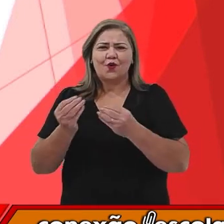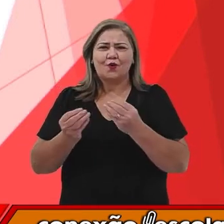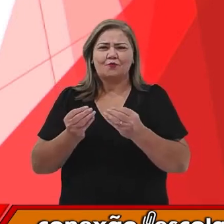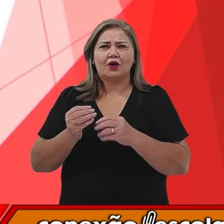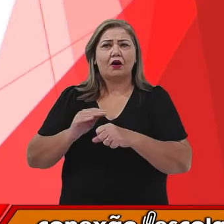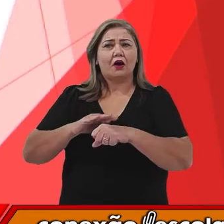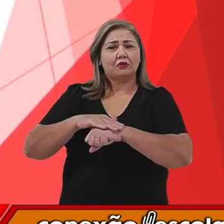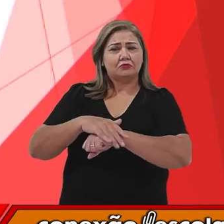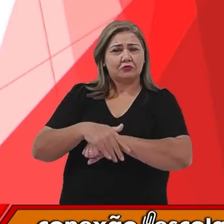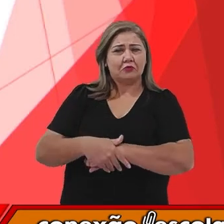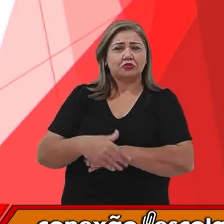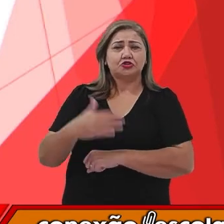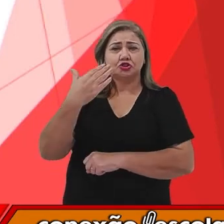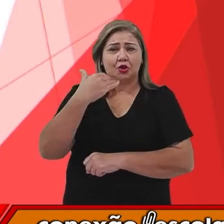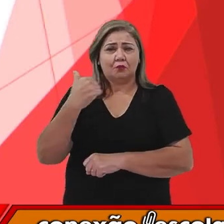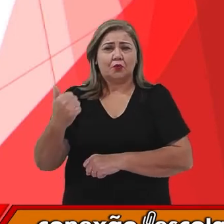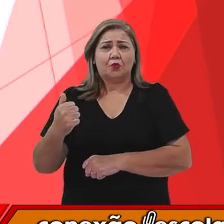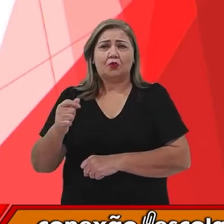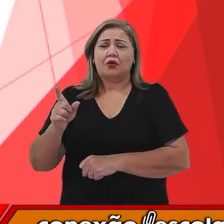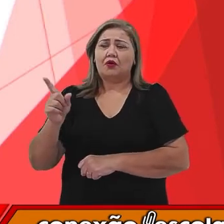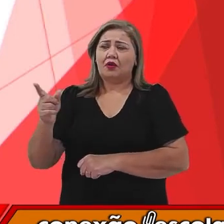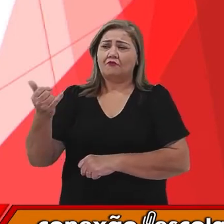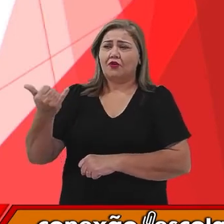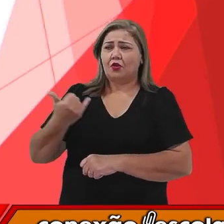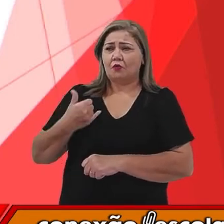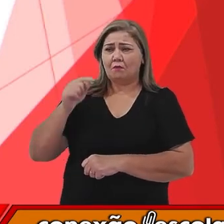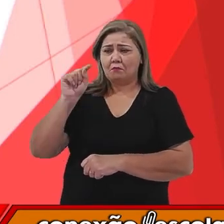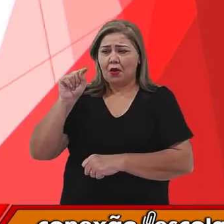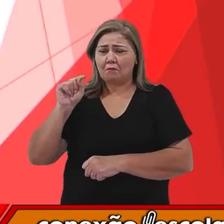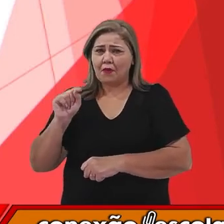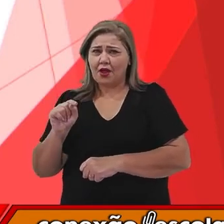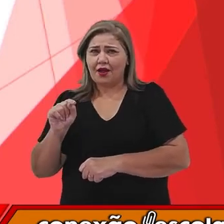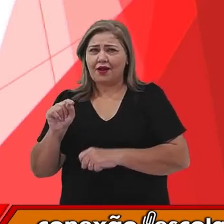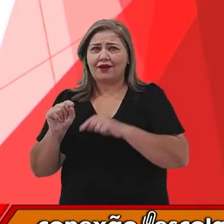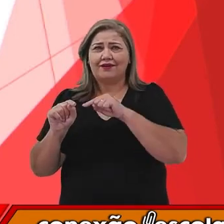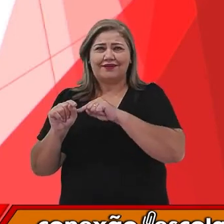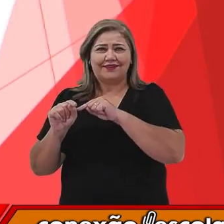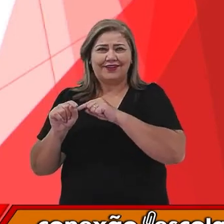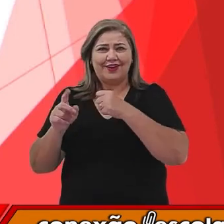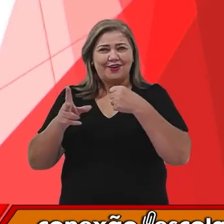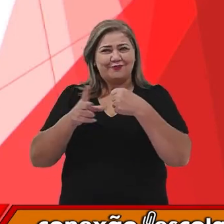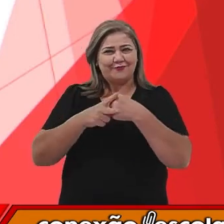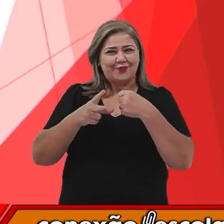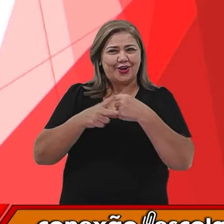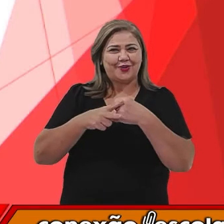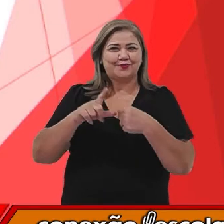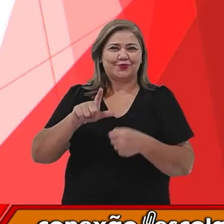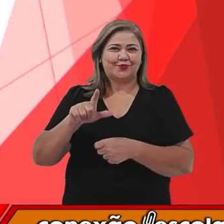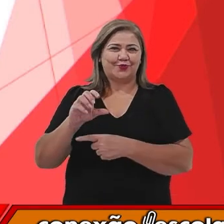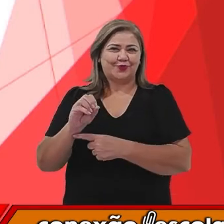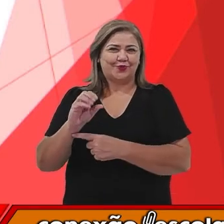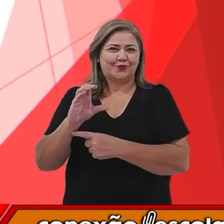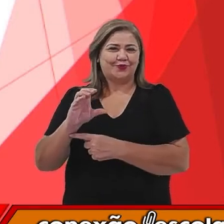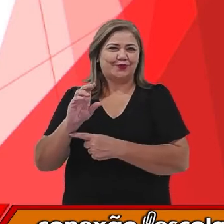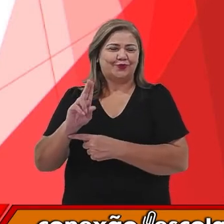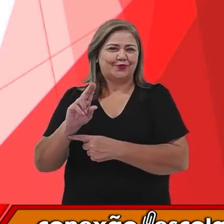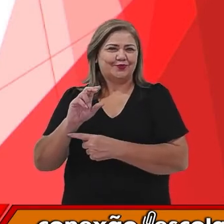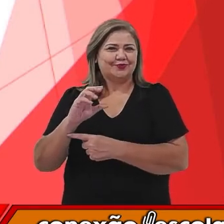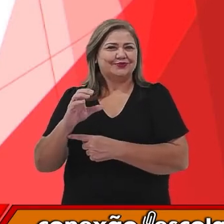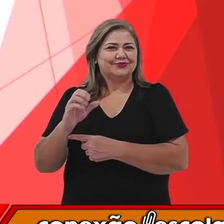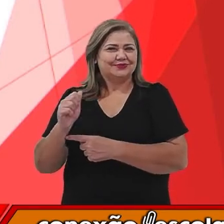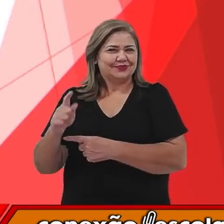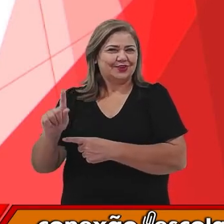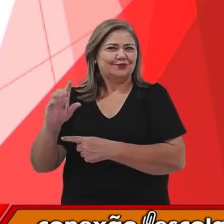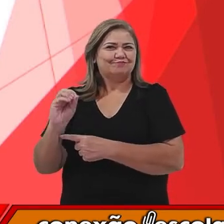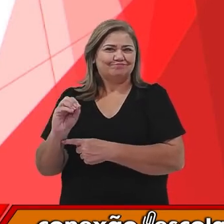chamou e disse, 2 pontos. Então, olha o verbo de elocução aí, e os 2 pontos introduzindo. A